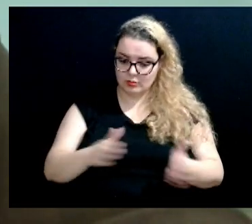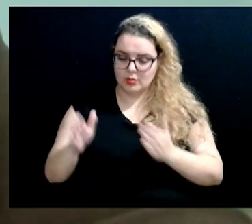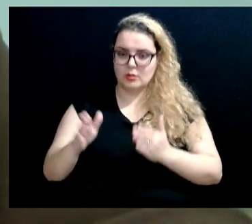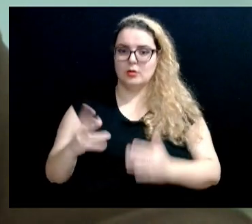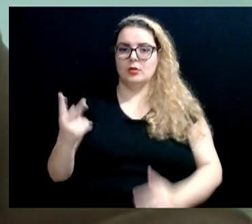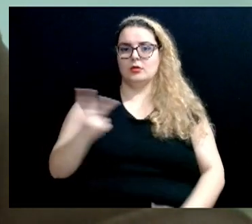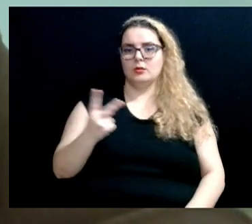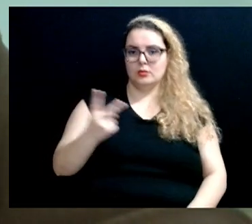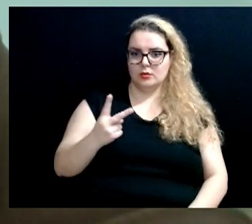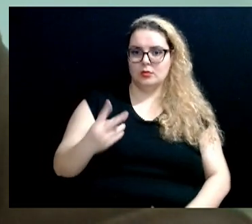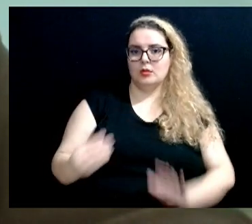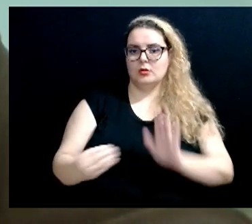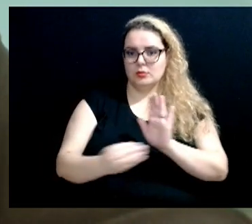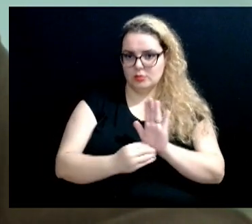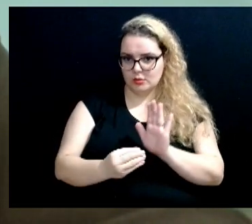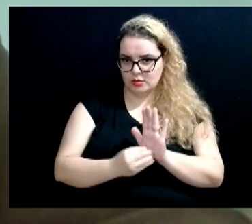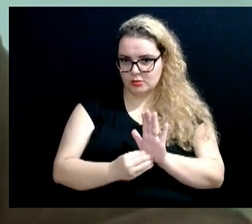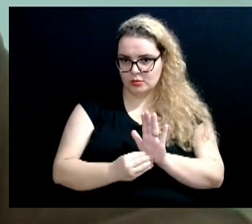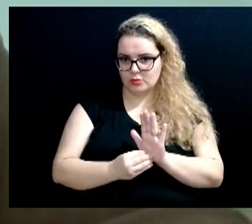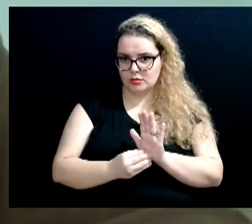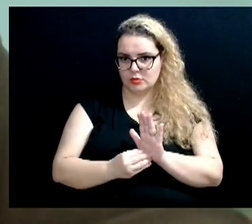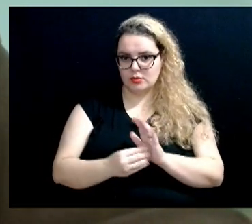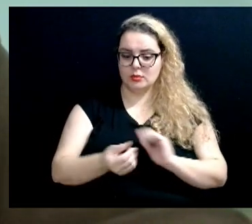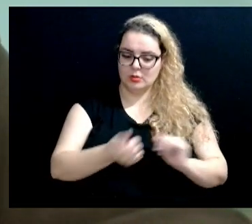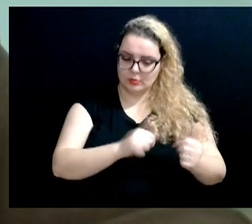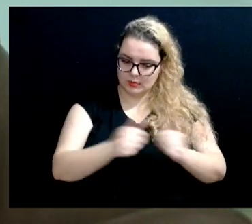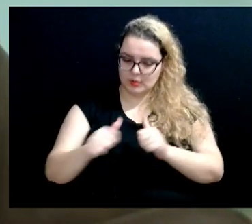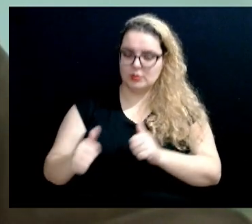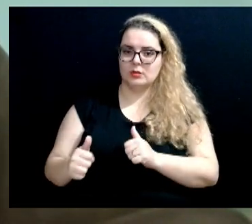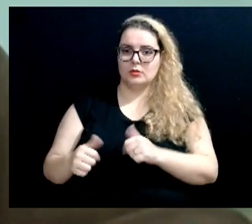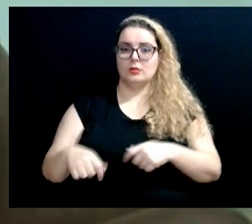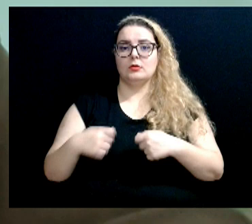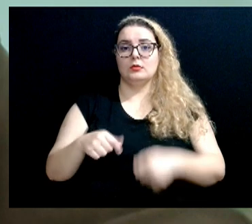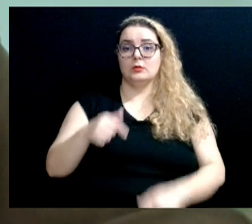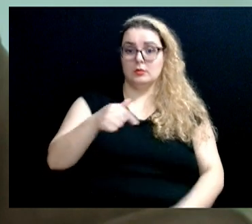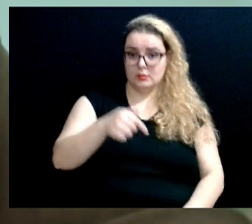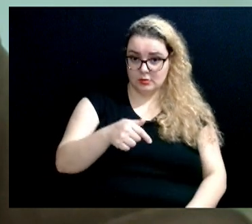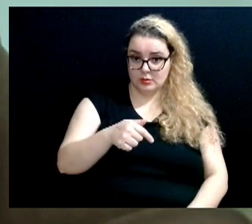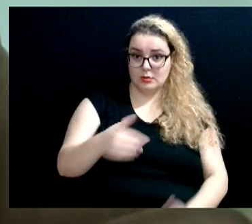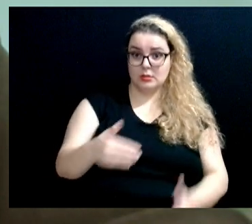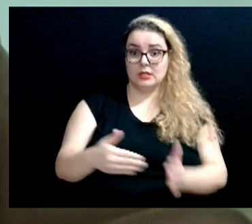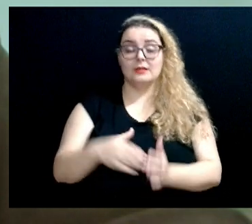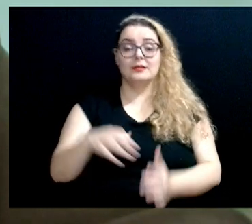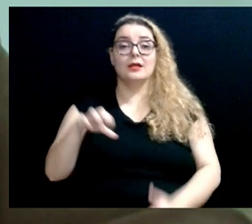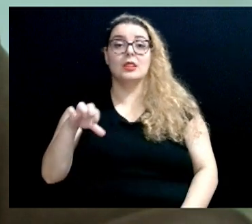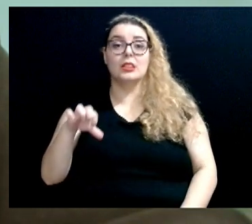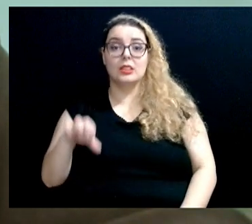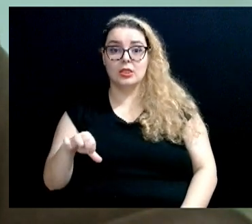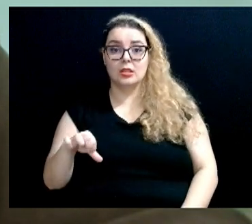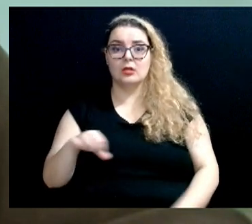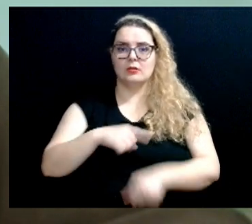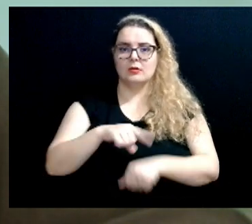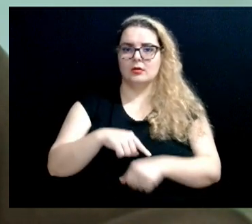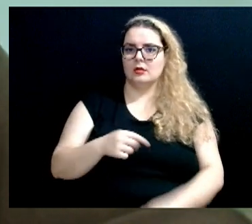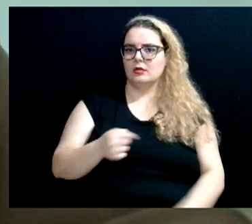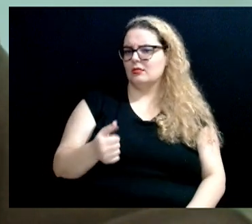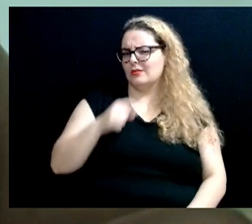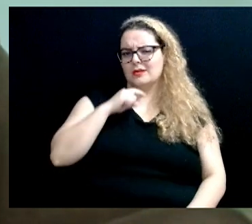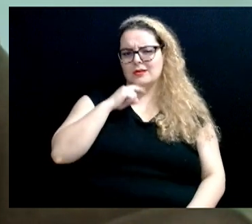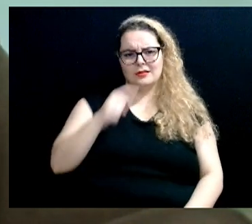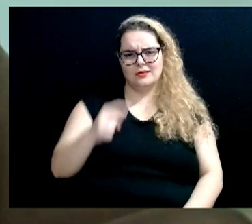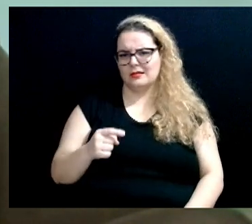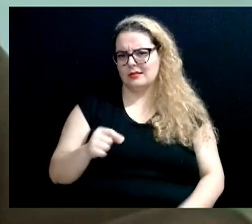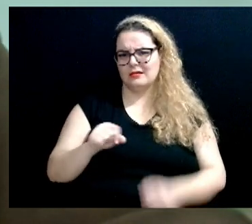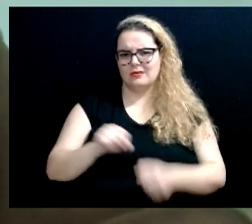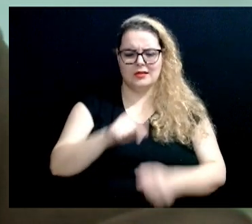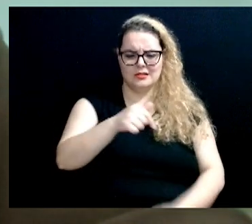últimas avaliações, precisava de 7 a 9 horas. E você vê, quase ninguém faz de 7 a 9 horas de sono nas